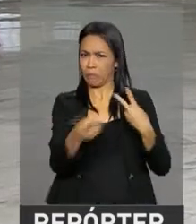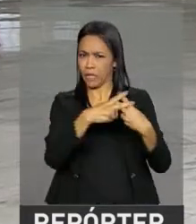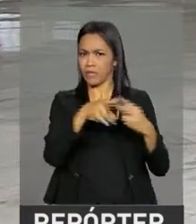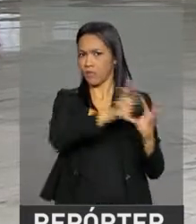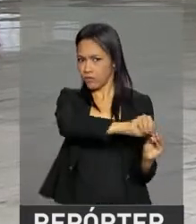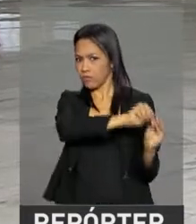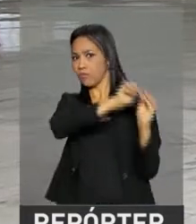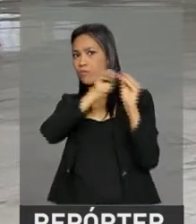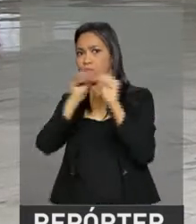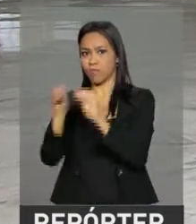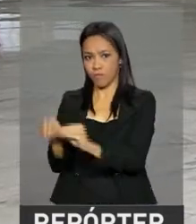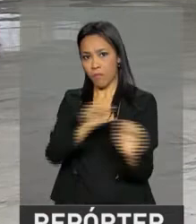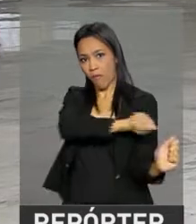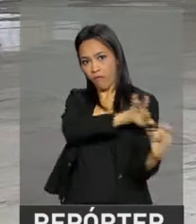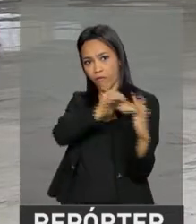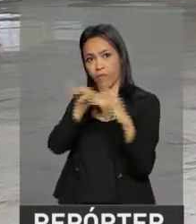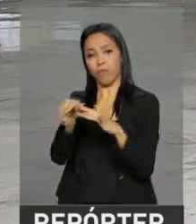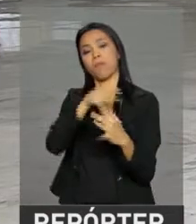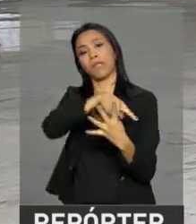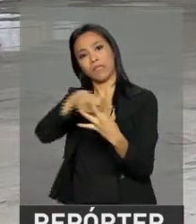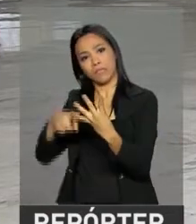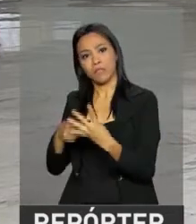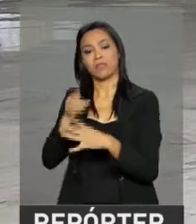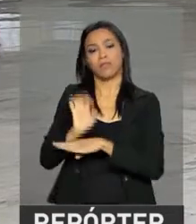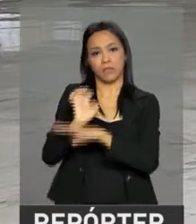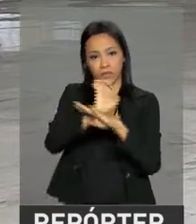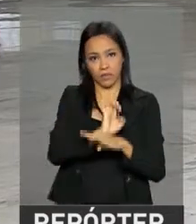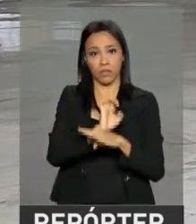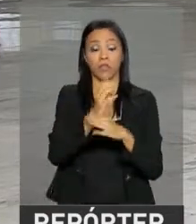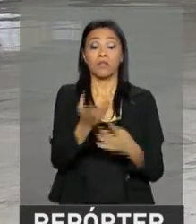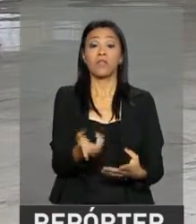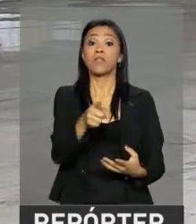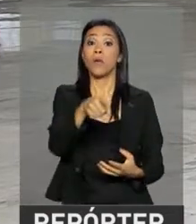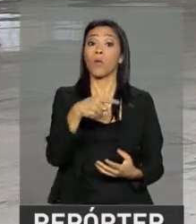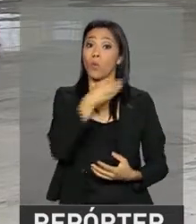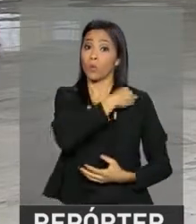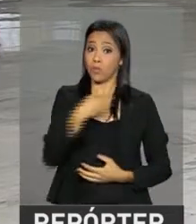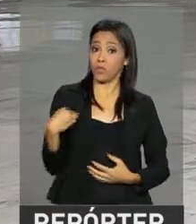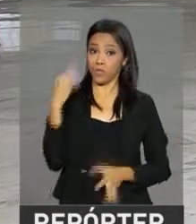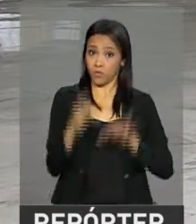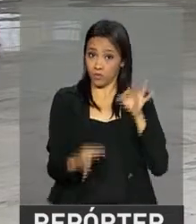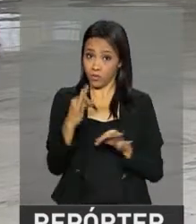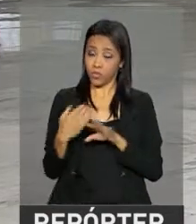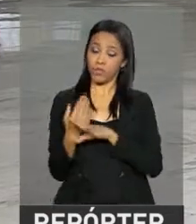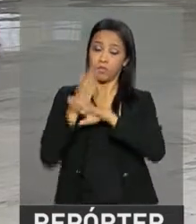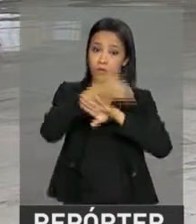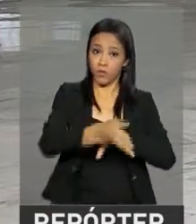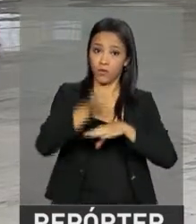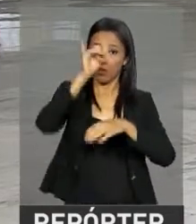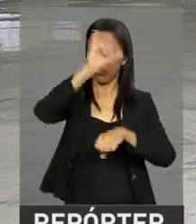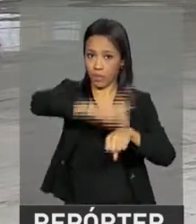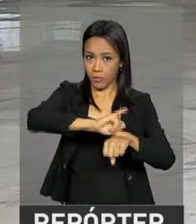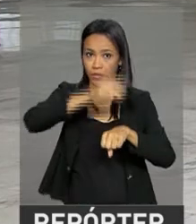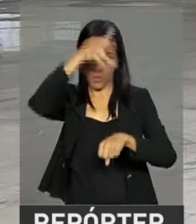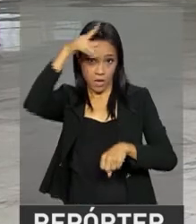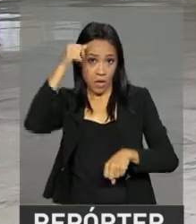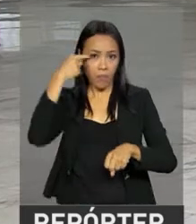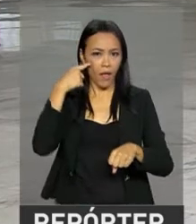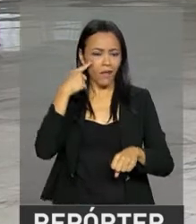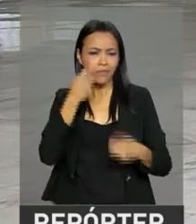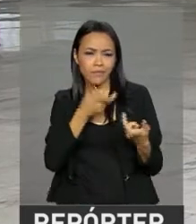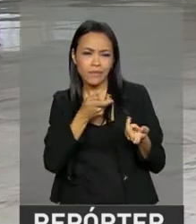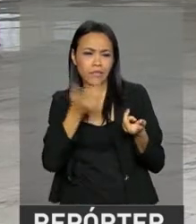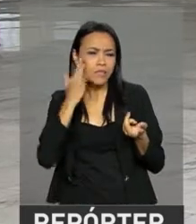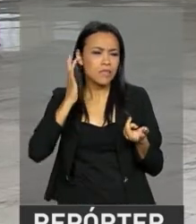presídios. O ministro da Justiça, Alexandre de Moraes, ele está em Manaus para tratar do apoio do governo federal para essa situação